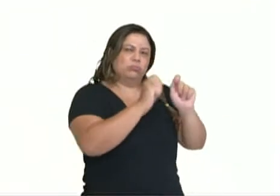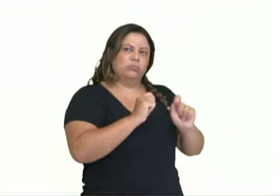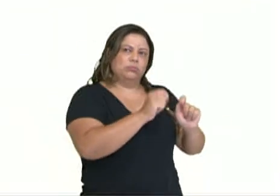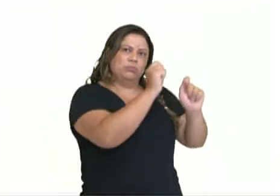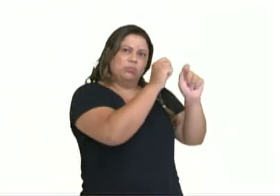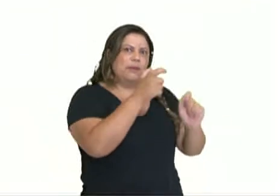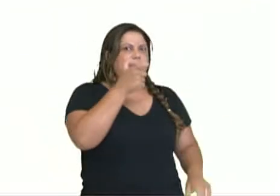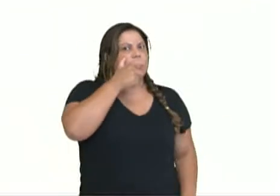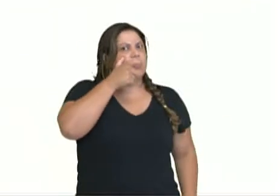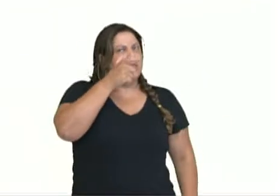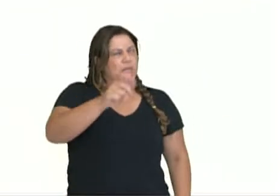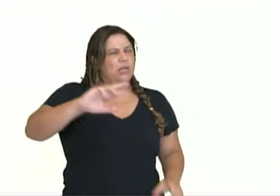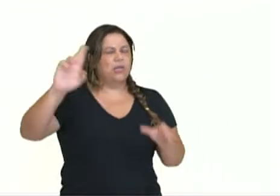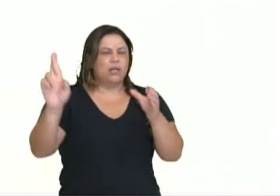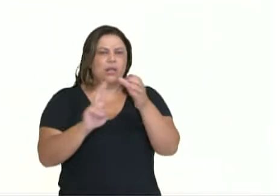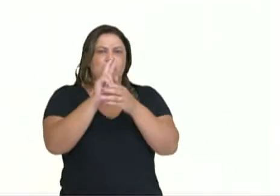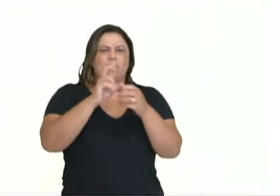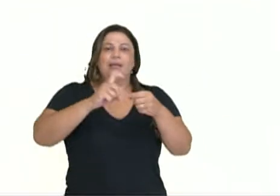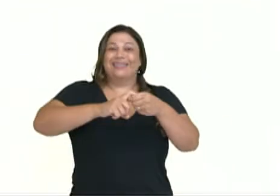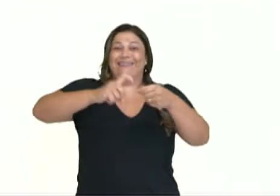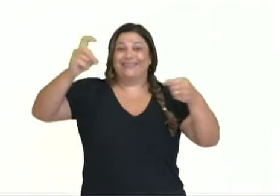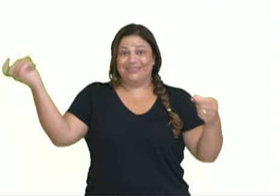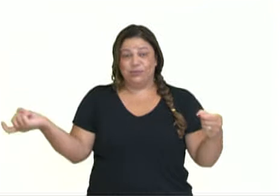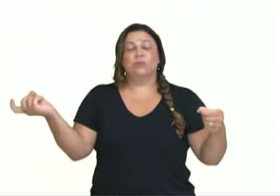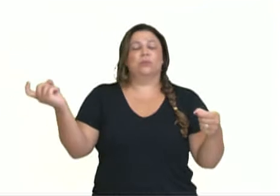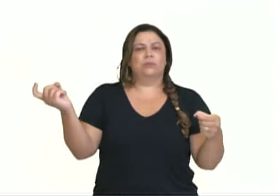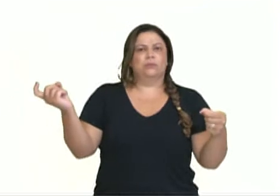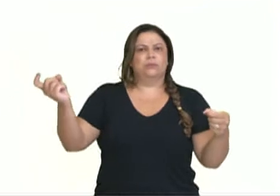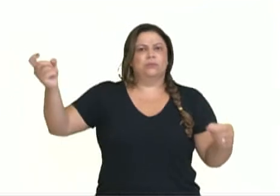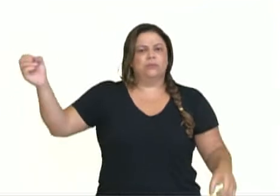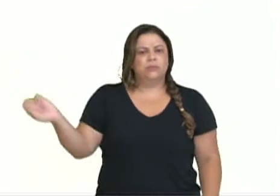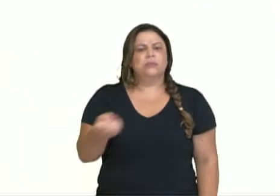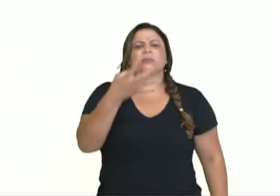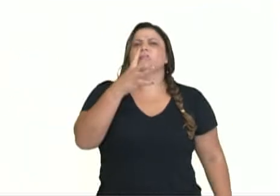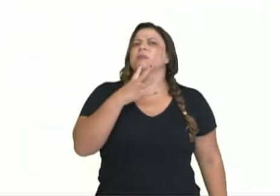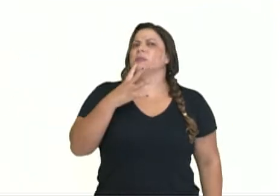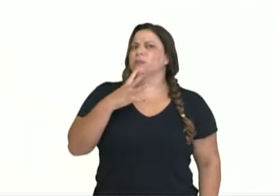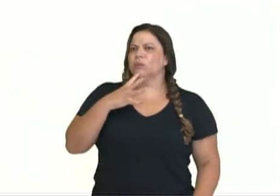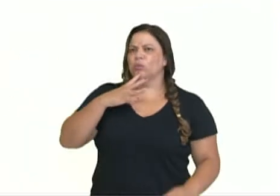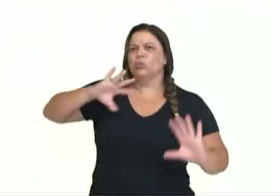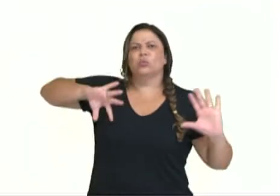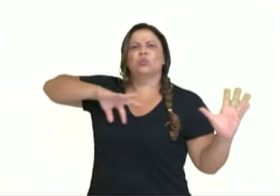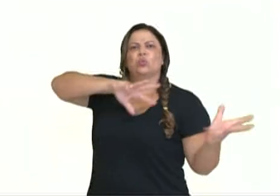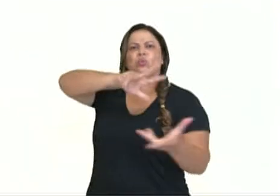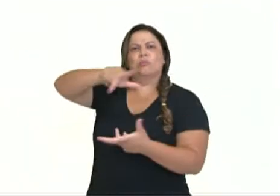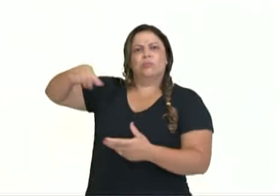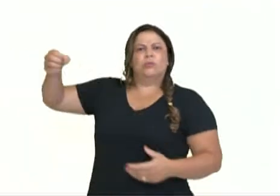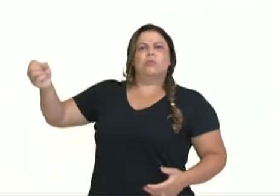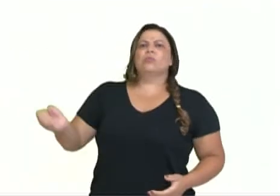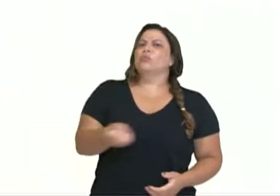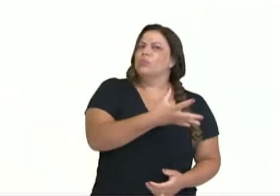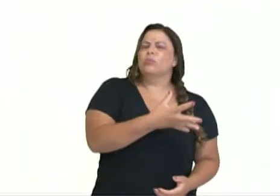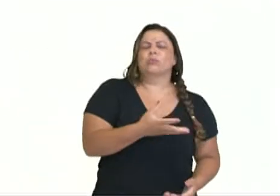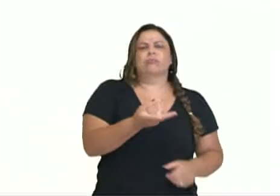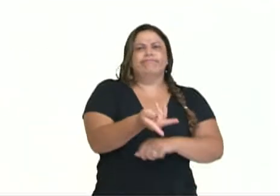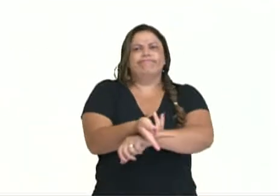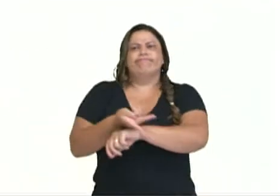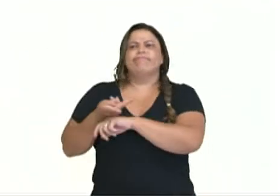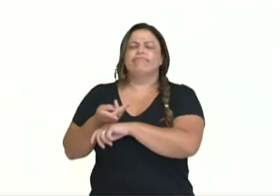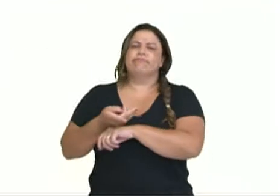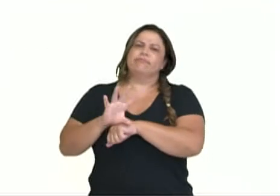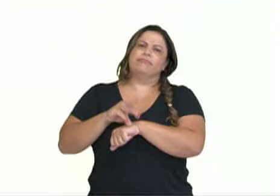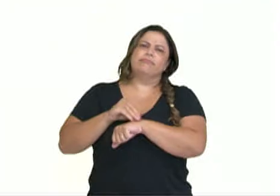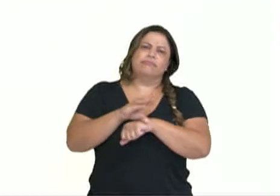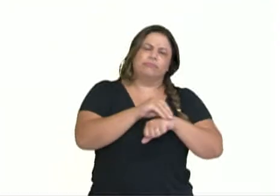se desvinculando, parece que eles conheceram um mundo novo, sabe? Então os caras estavam correndo atrás de muito conhecimento. Então